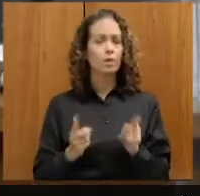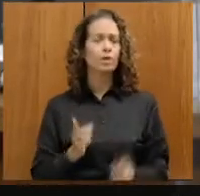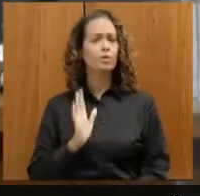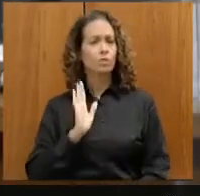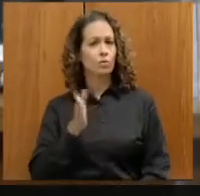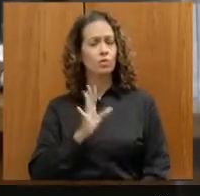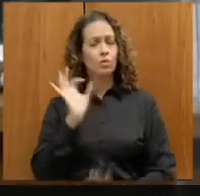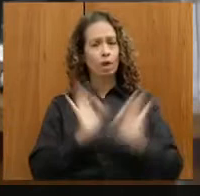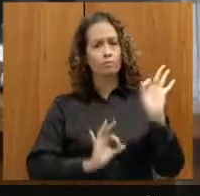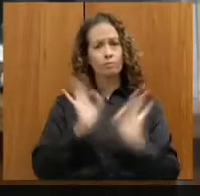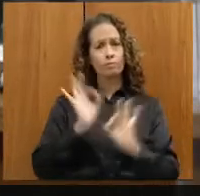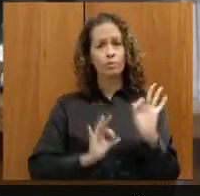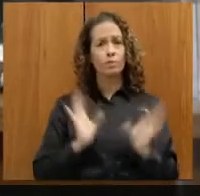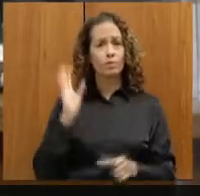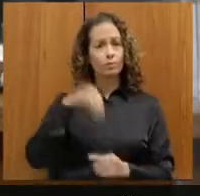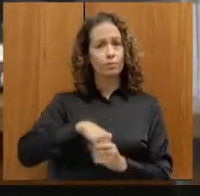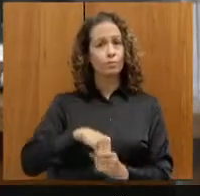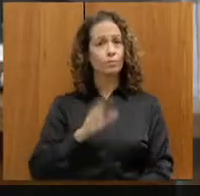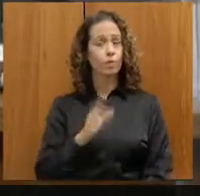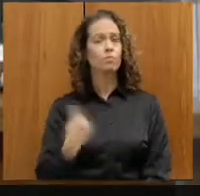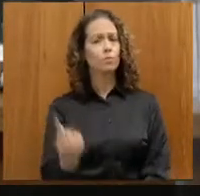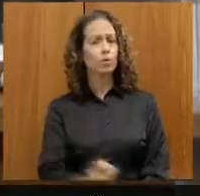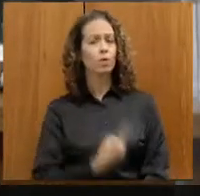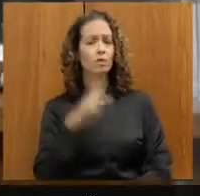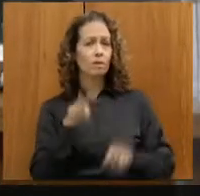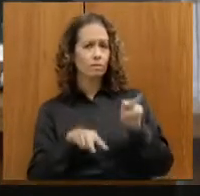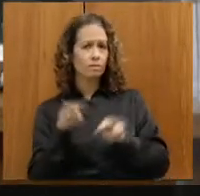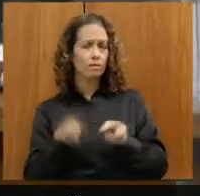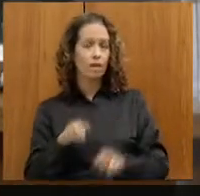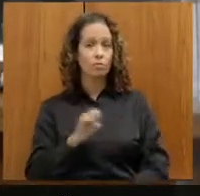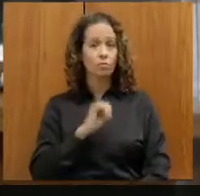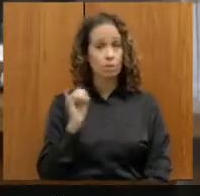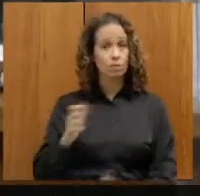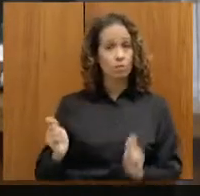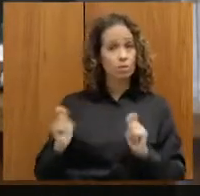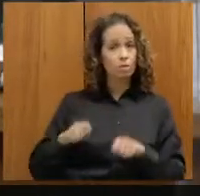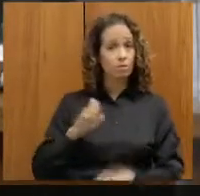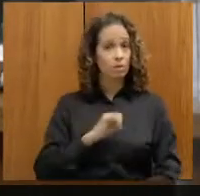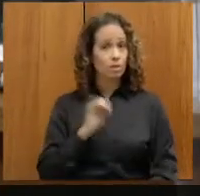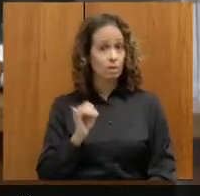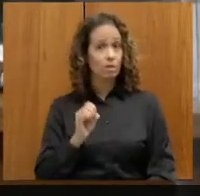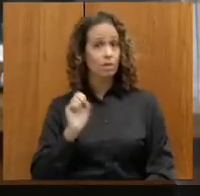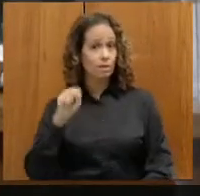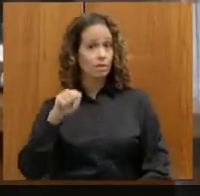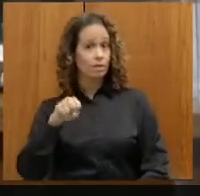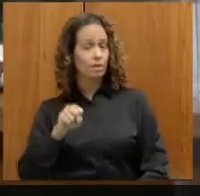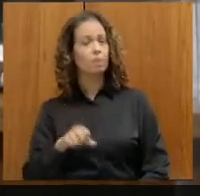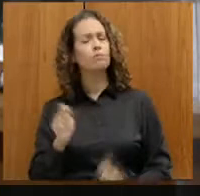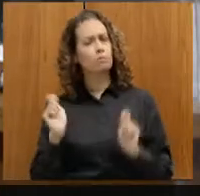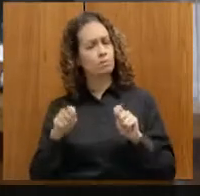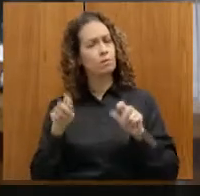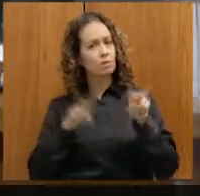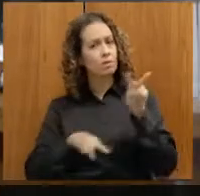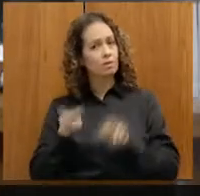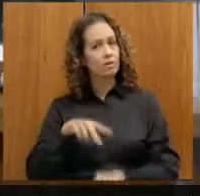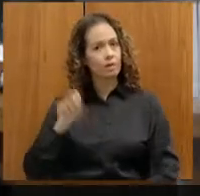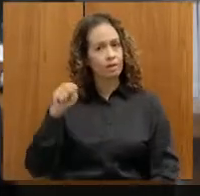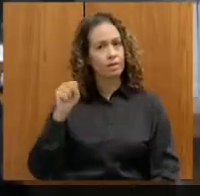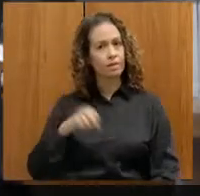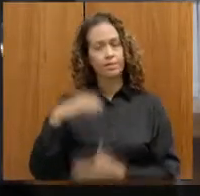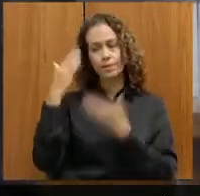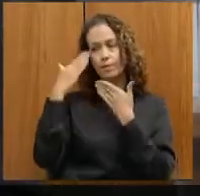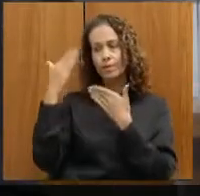estava dentro do planejamento a gente vai avaliar se é possível sim se for se tiver legalidade um processo a gente pode avaliar se pegado